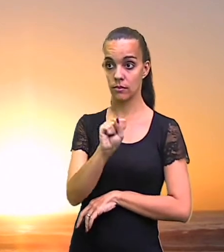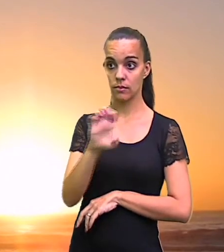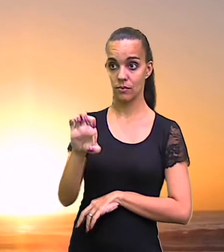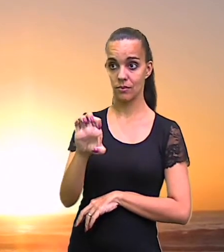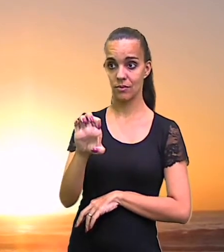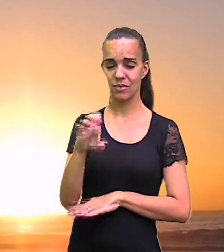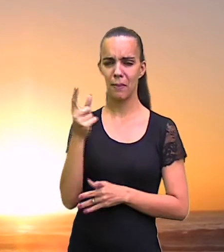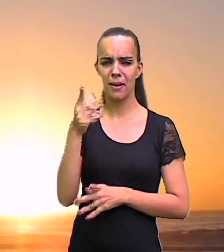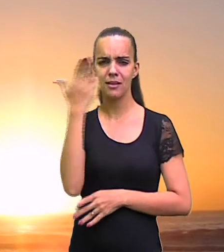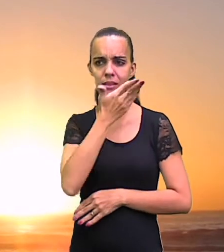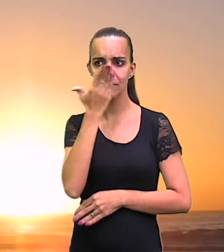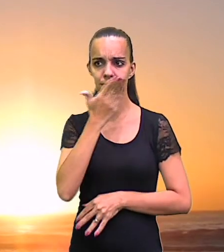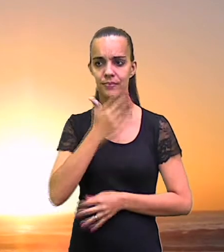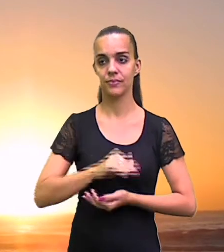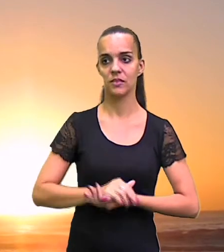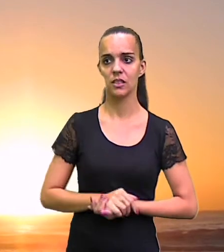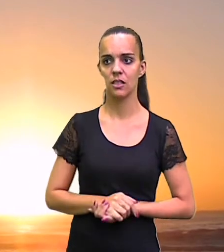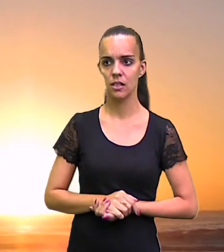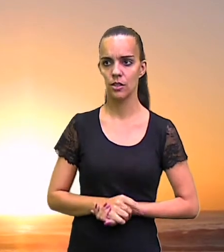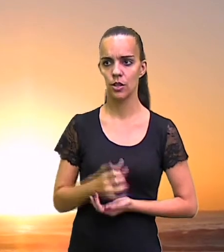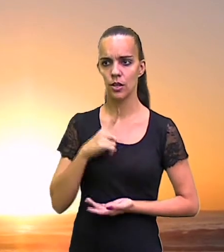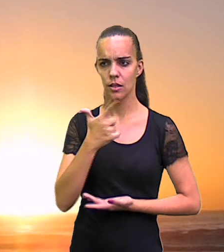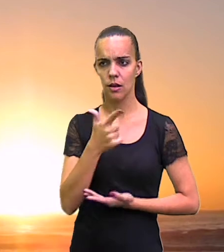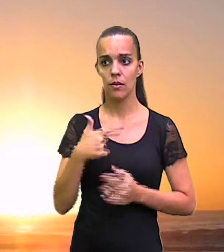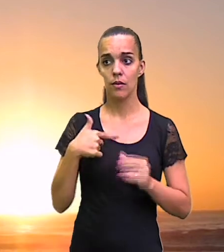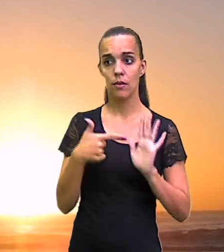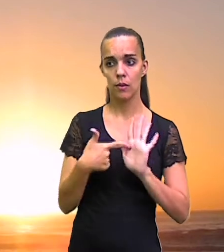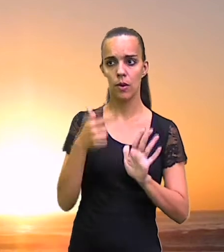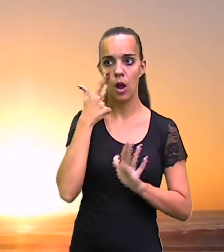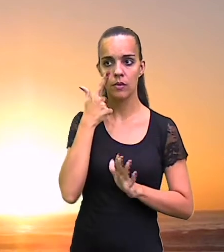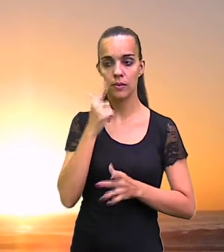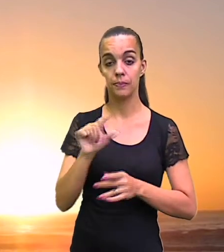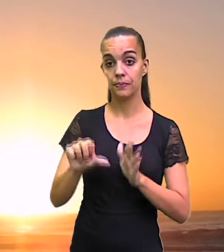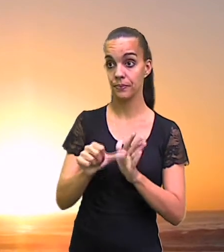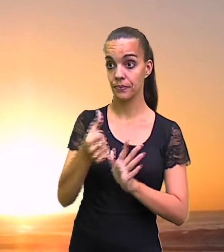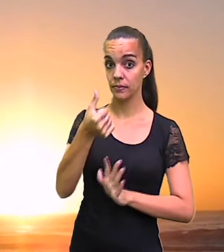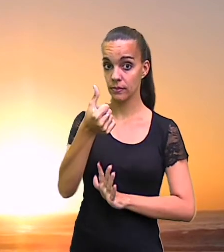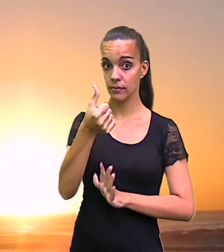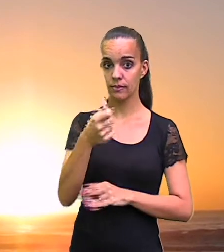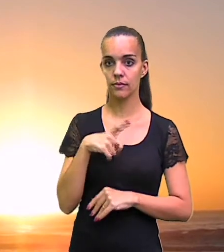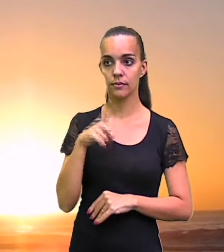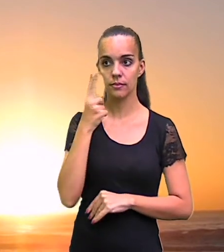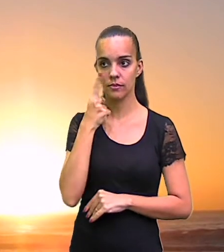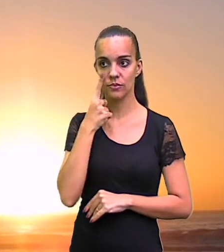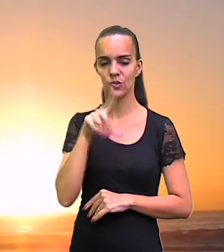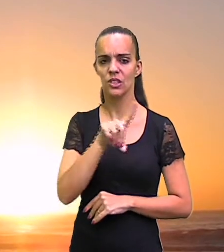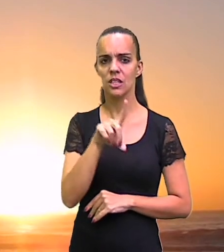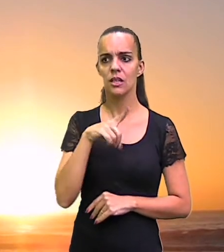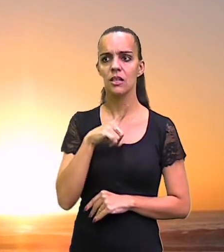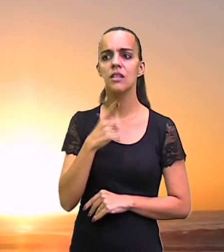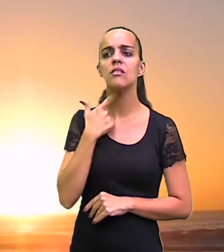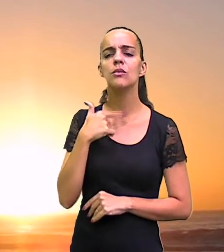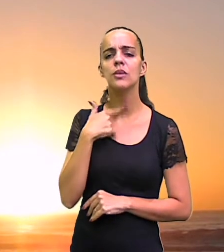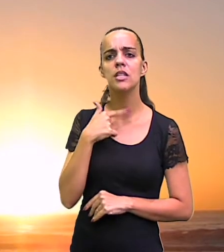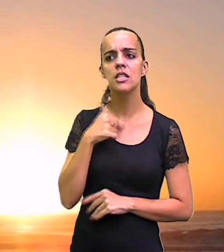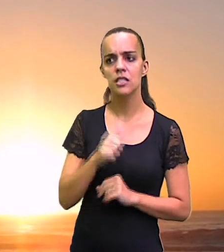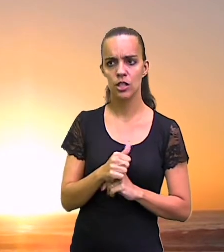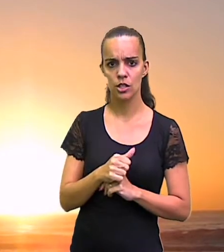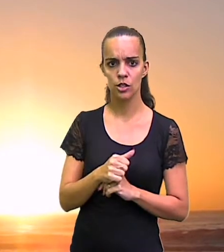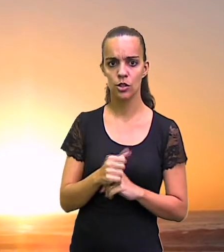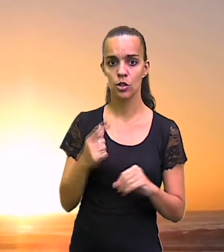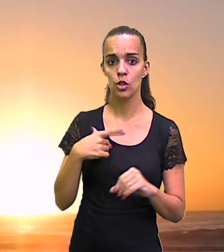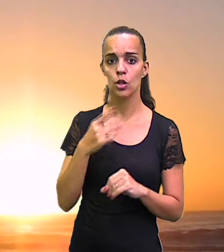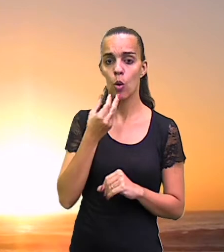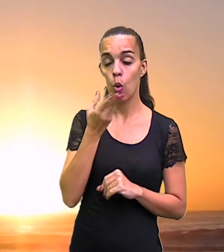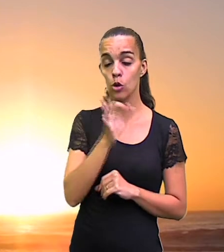certa? Vamos aplicar os testes. Primeiro, você olha para a esquerda. Desejo um ótimo dia a